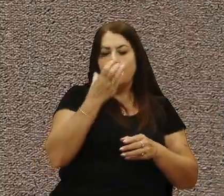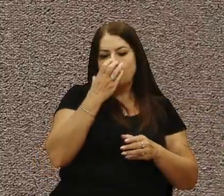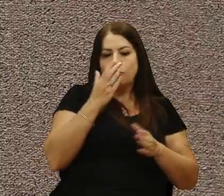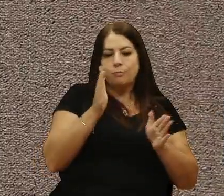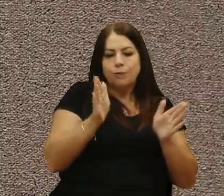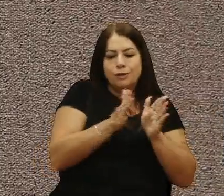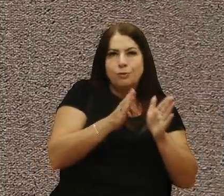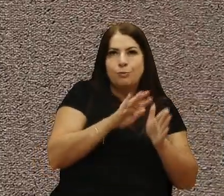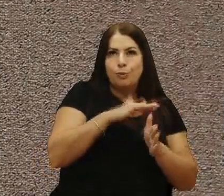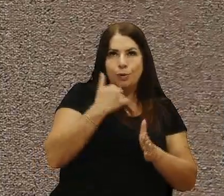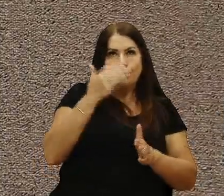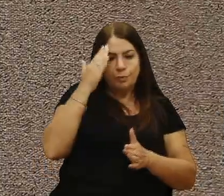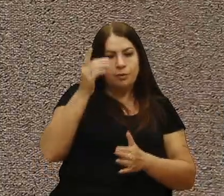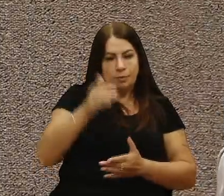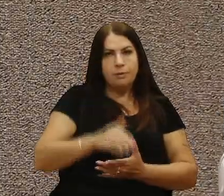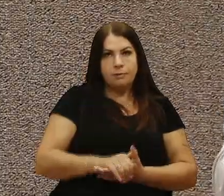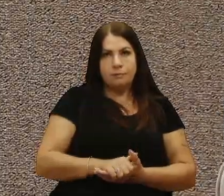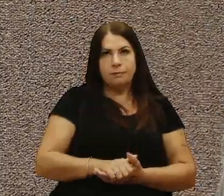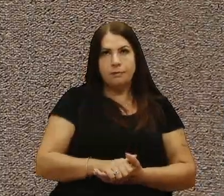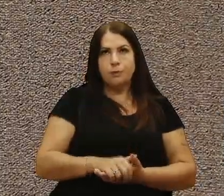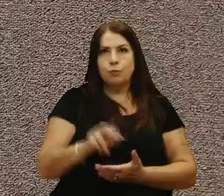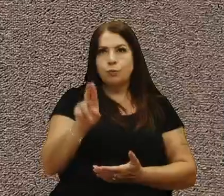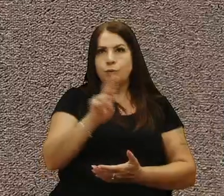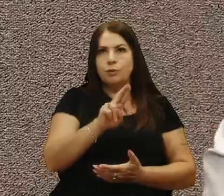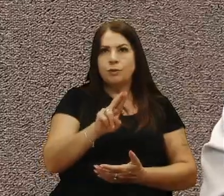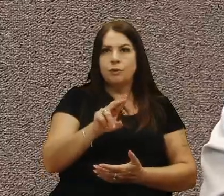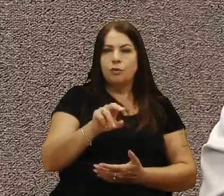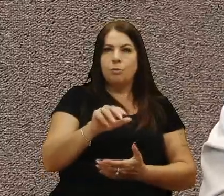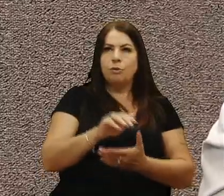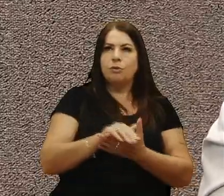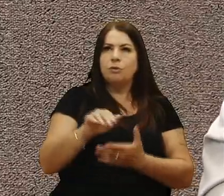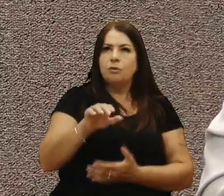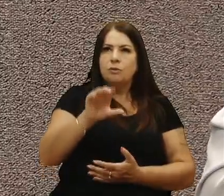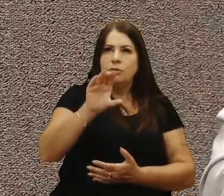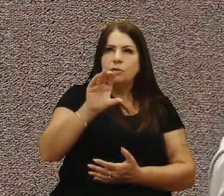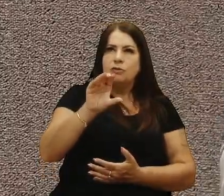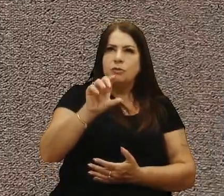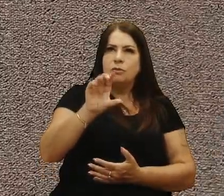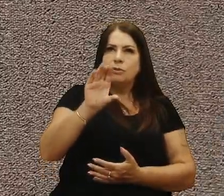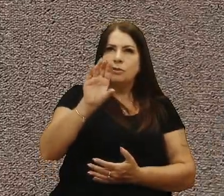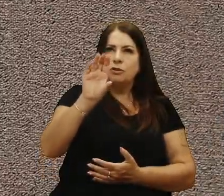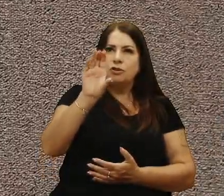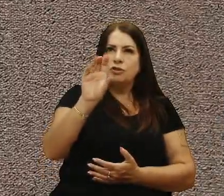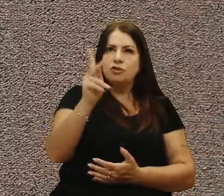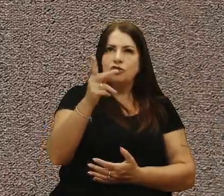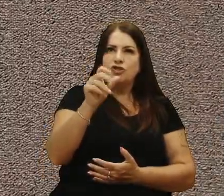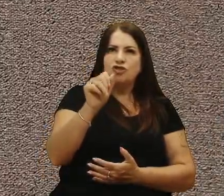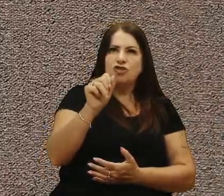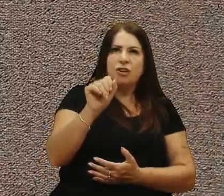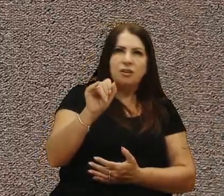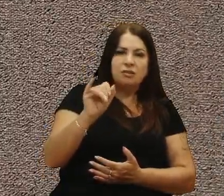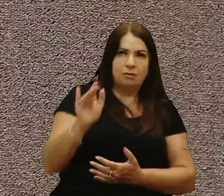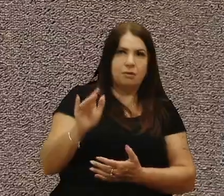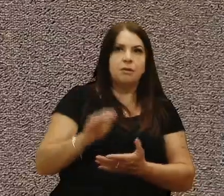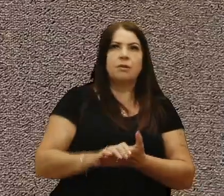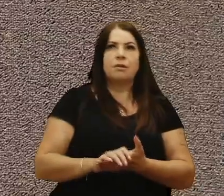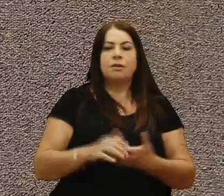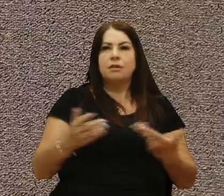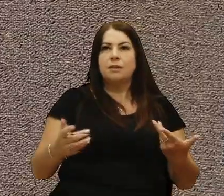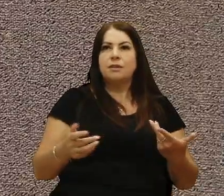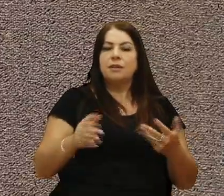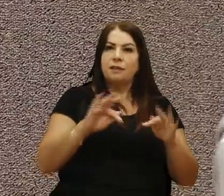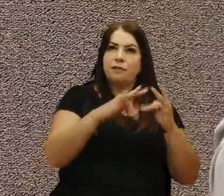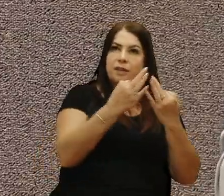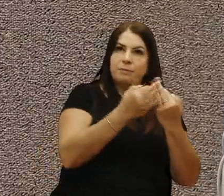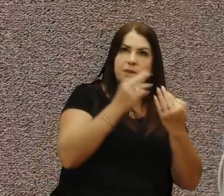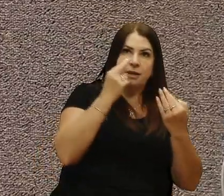sabe. E o nome dele era Chaim. E vou dizer uma coisa. Existe a família